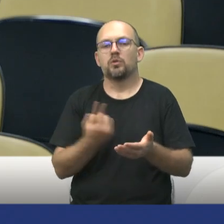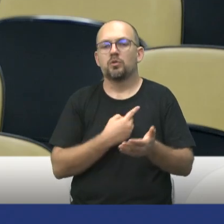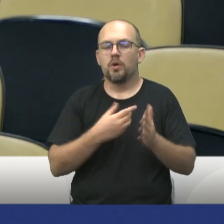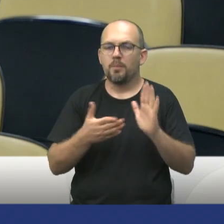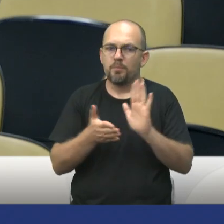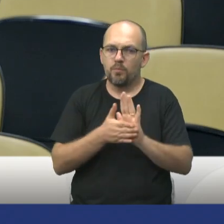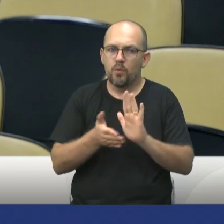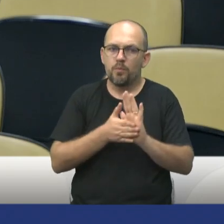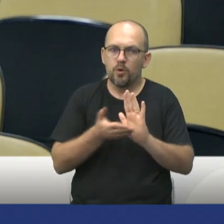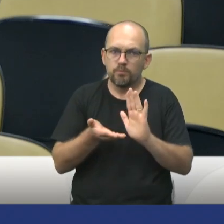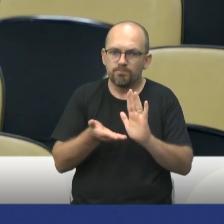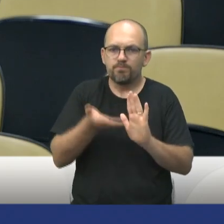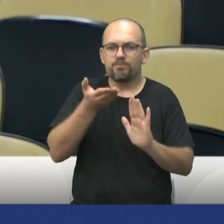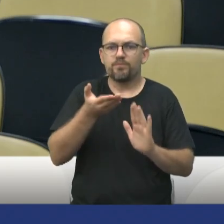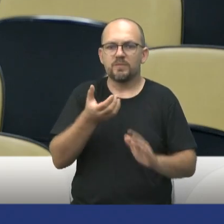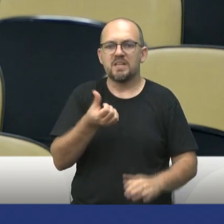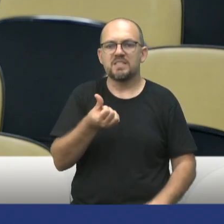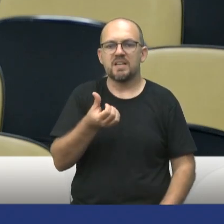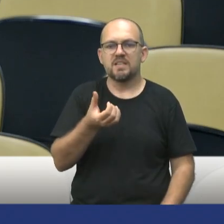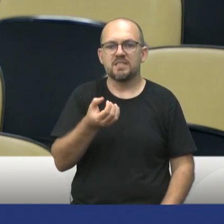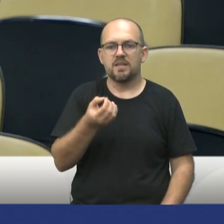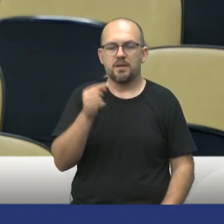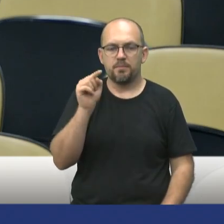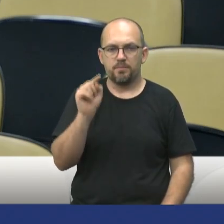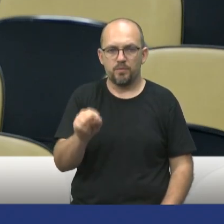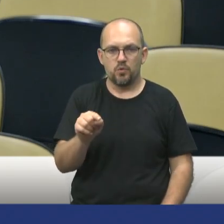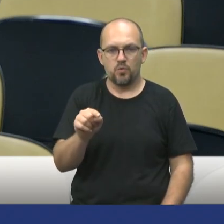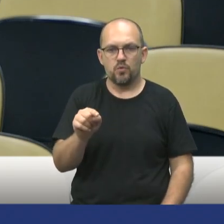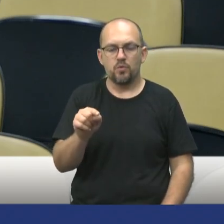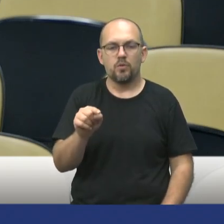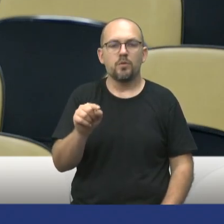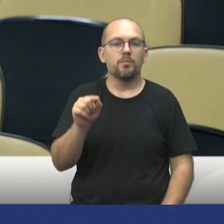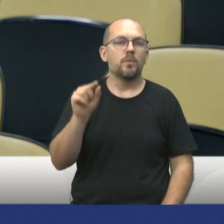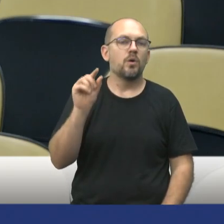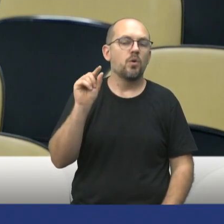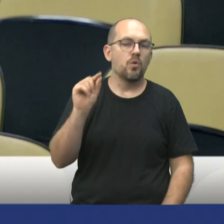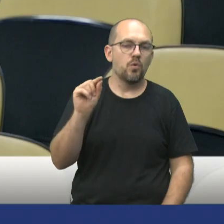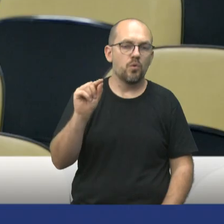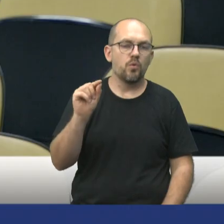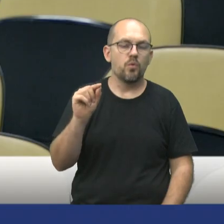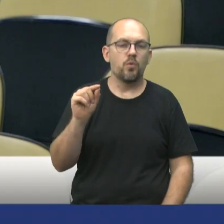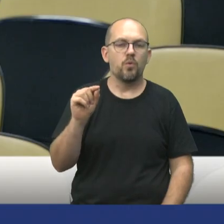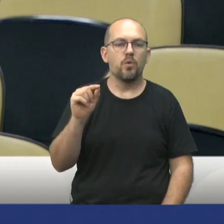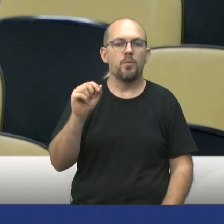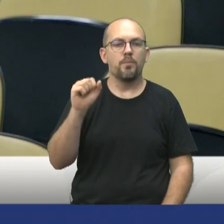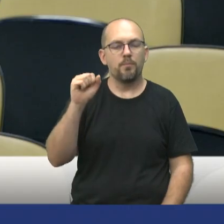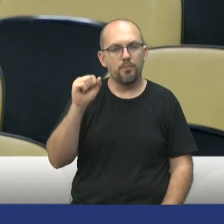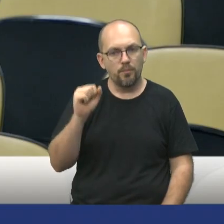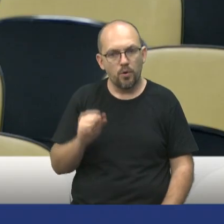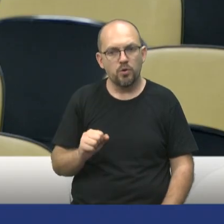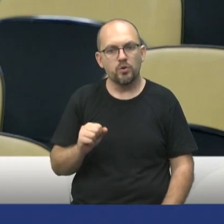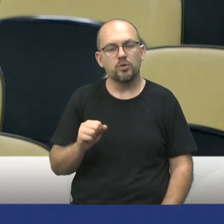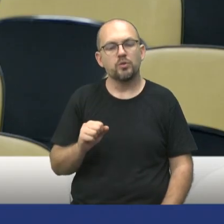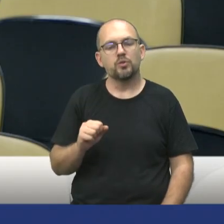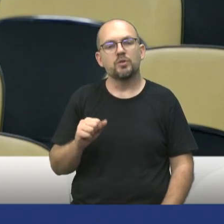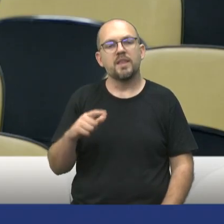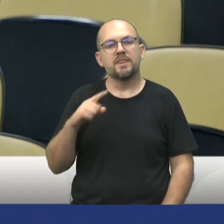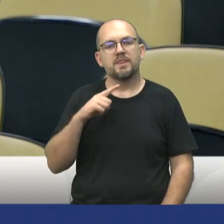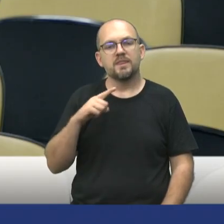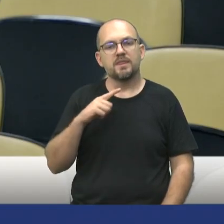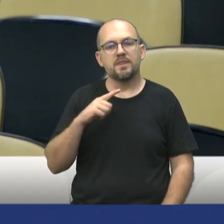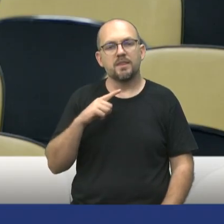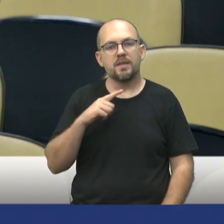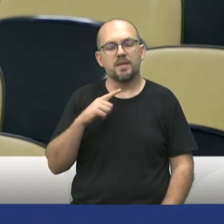60 mil reais mensais, tá? Para que possa, né, ter uma